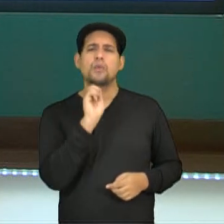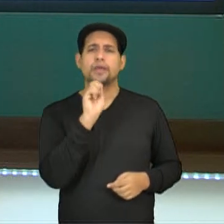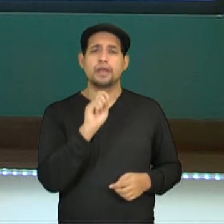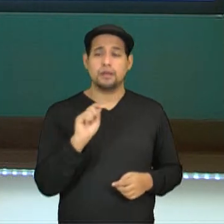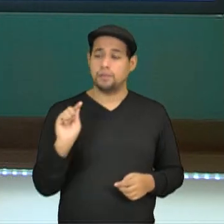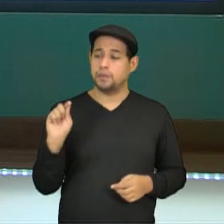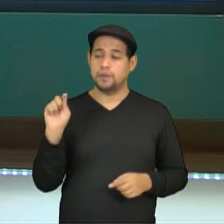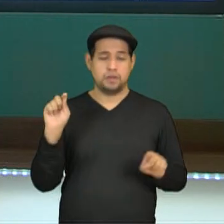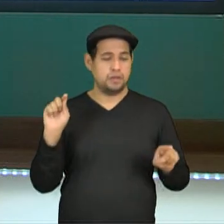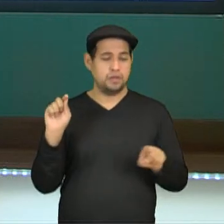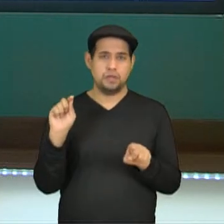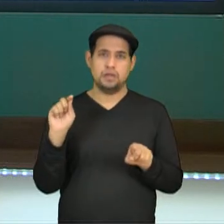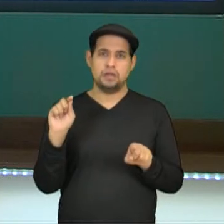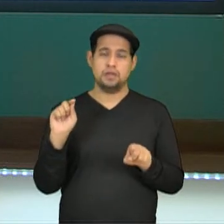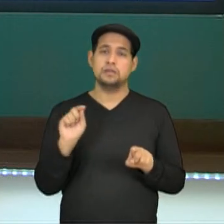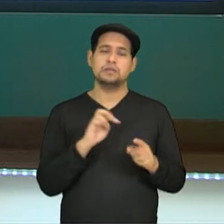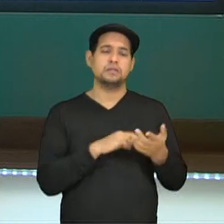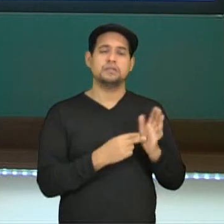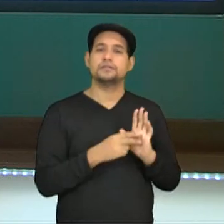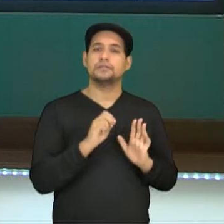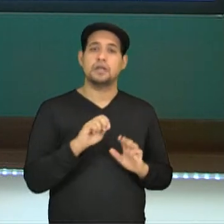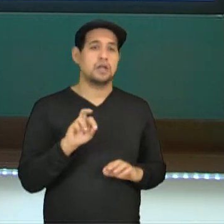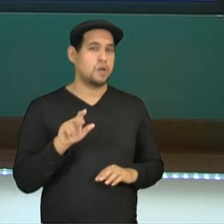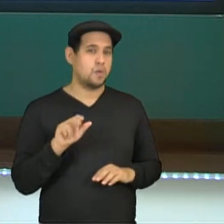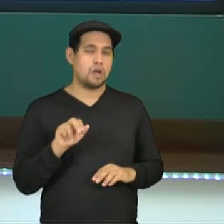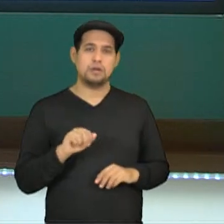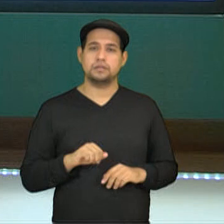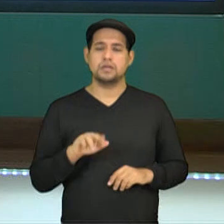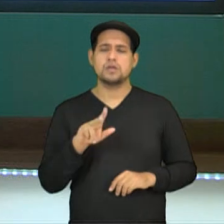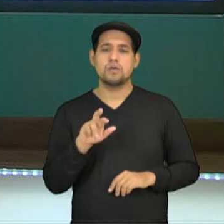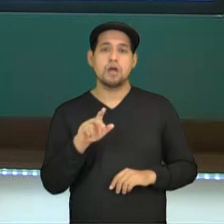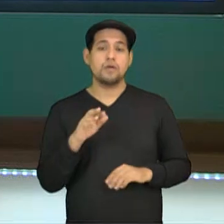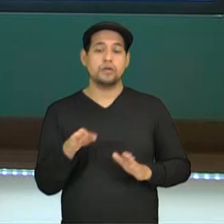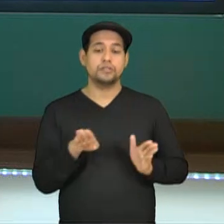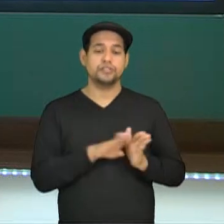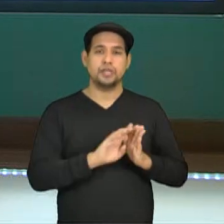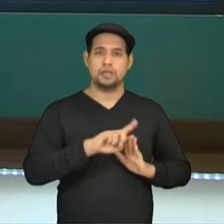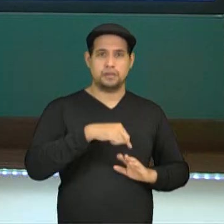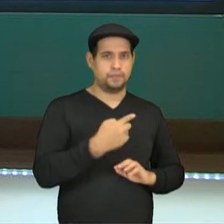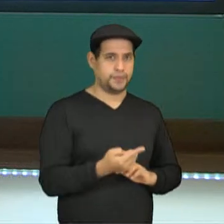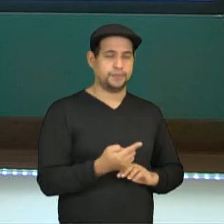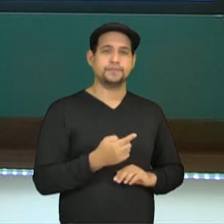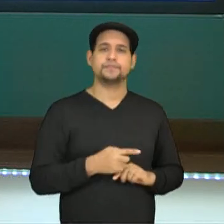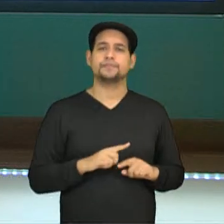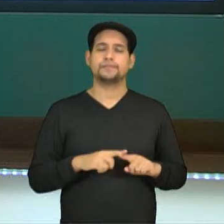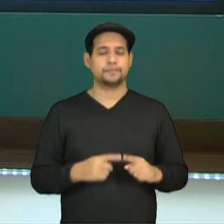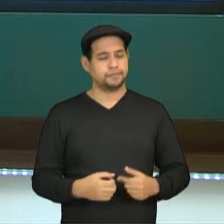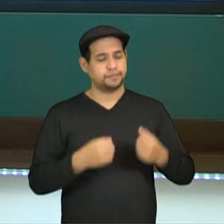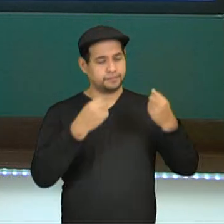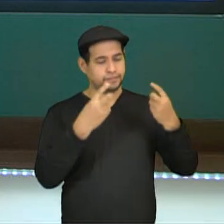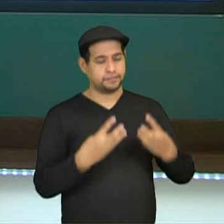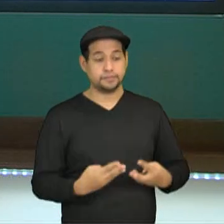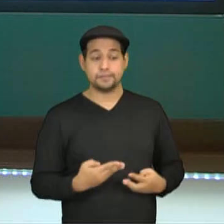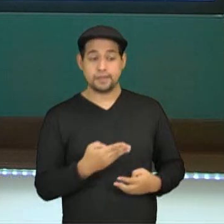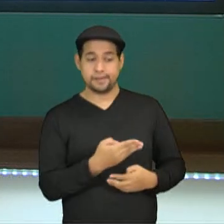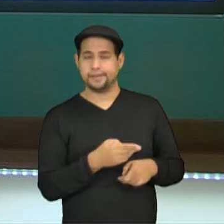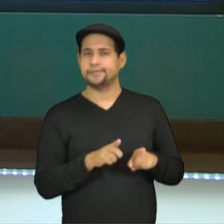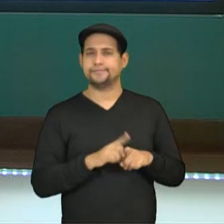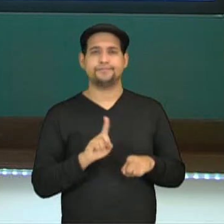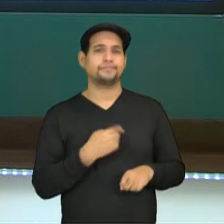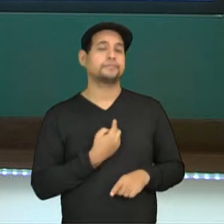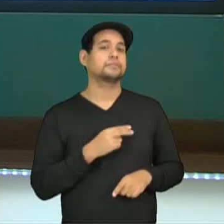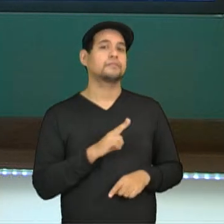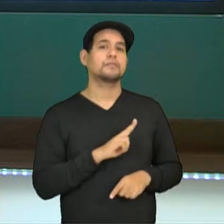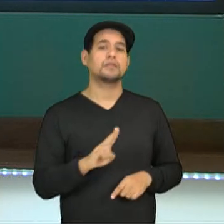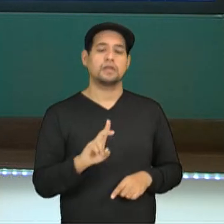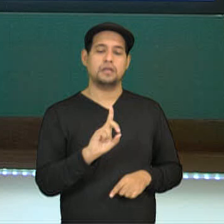Né? É, esses dois pontos significa igual ao que vem na sequência. Então, os comentários dele, que é o que nós chamamos